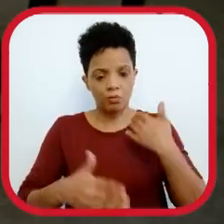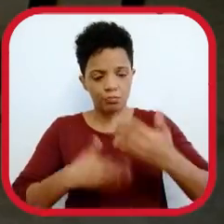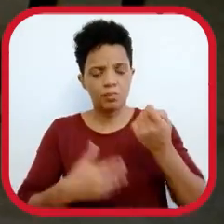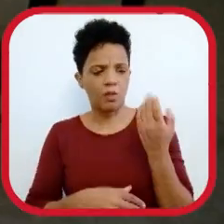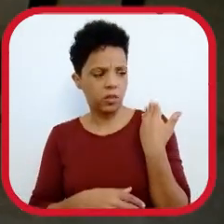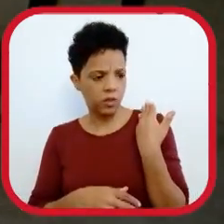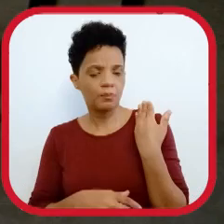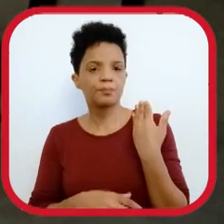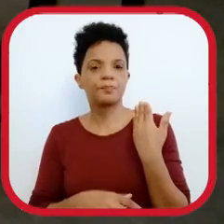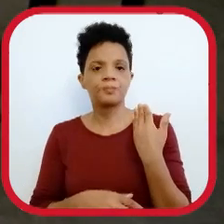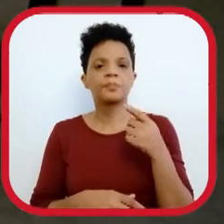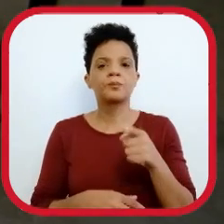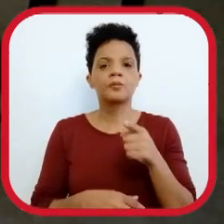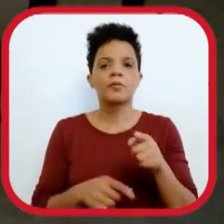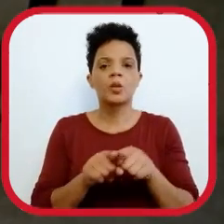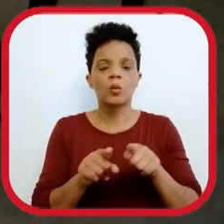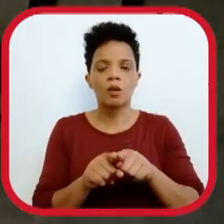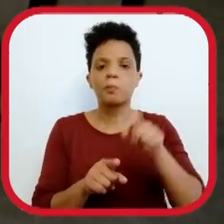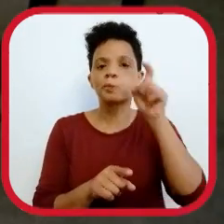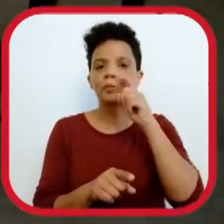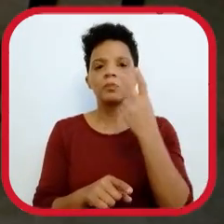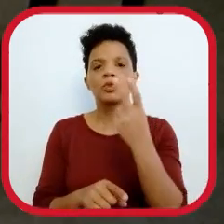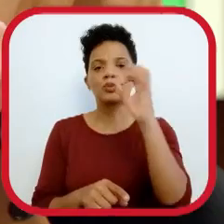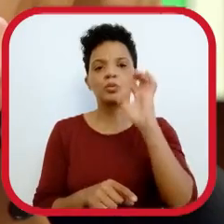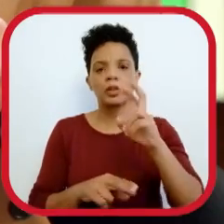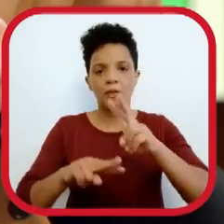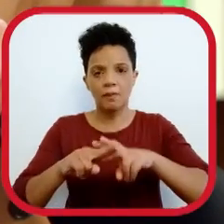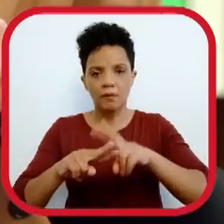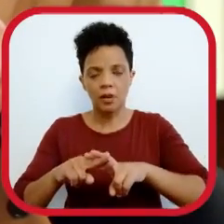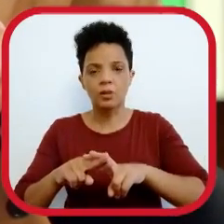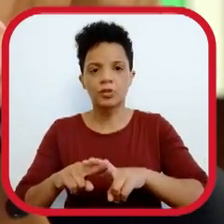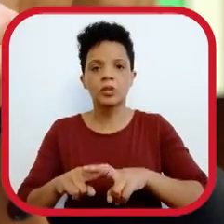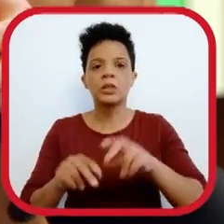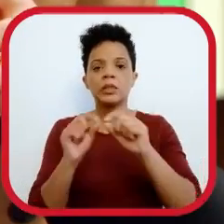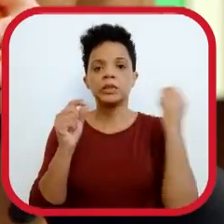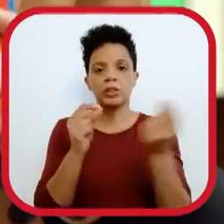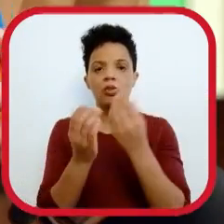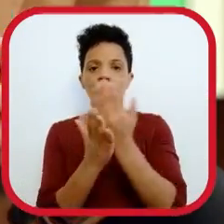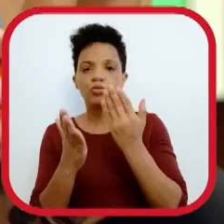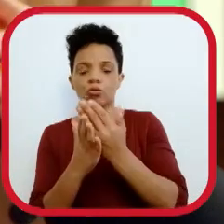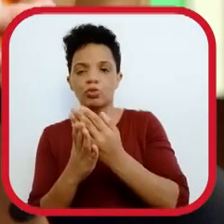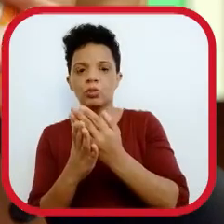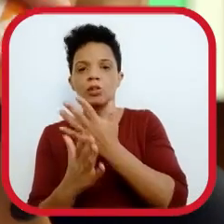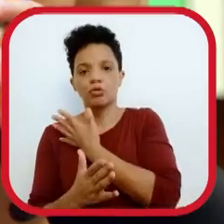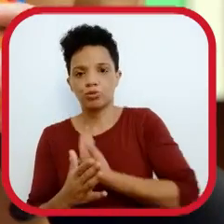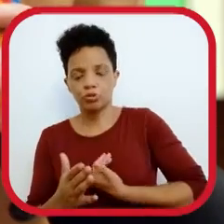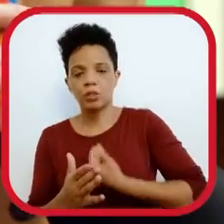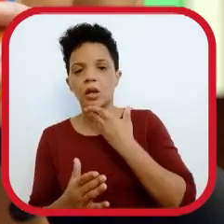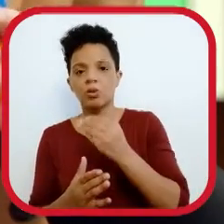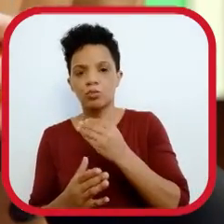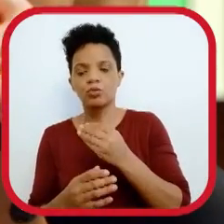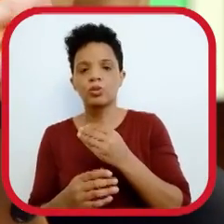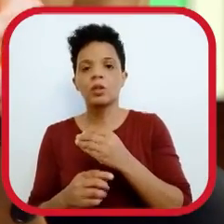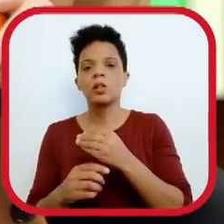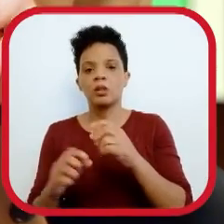em regência agora recentemente um contingente prioritário que garante que 2% das vagas de cada ciclo de estudos está reservado para